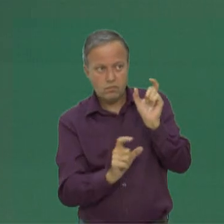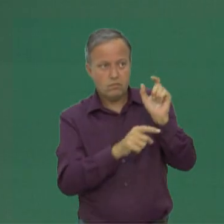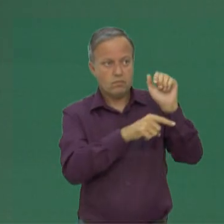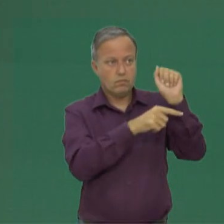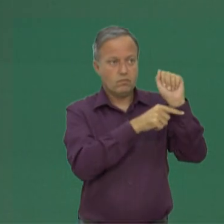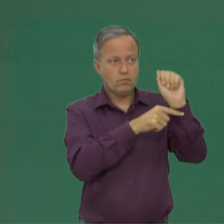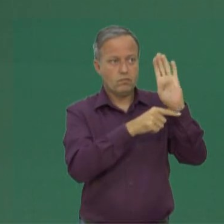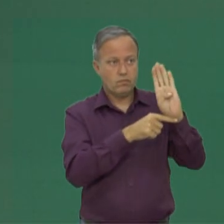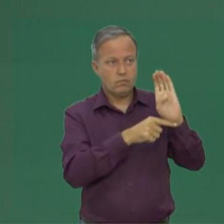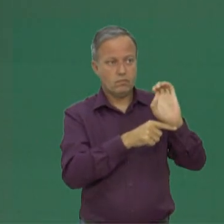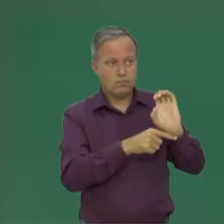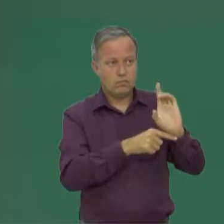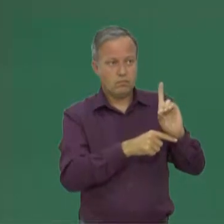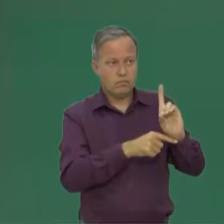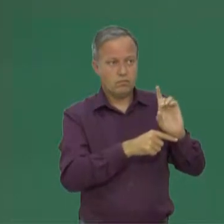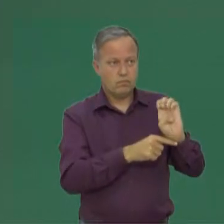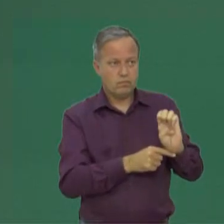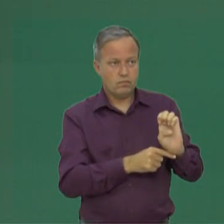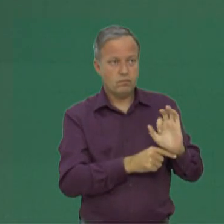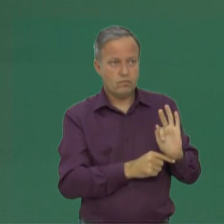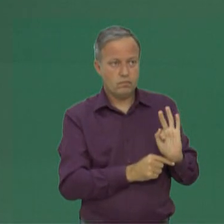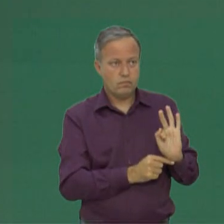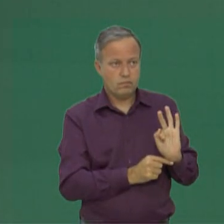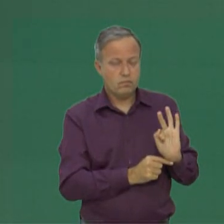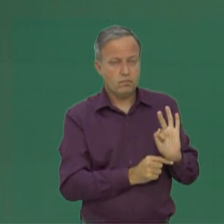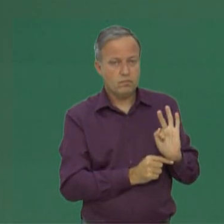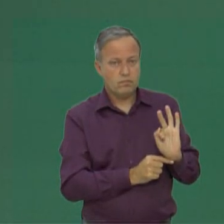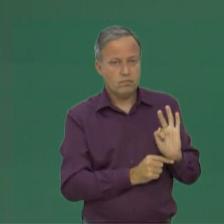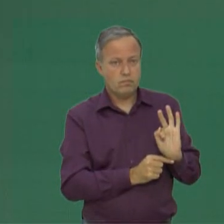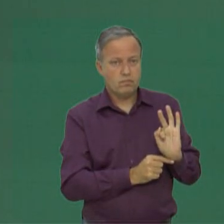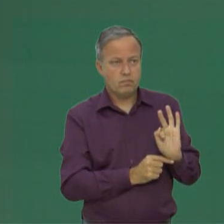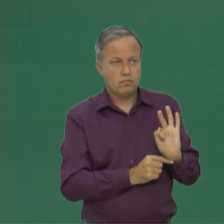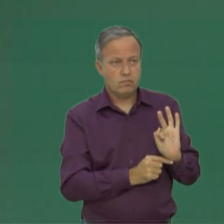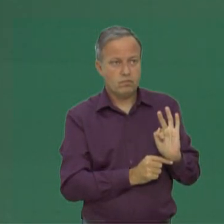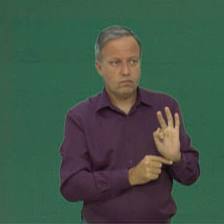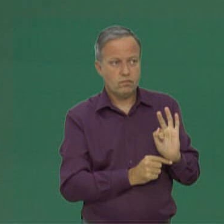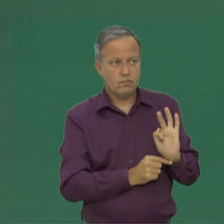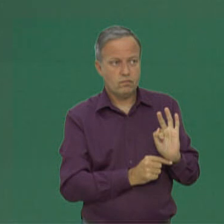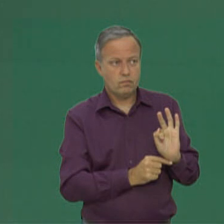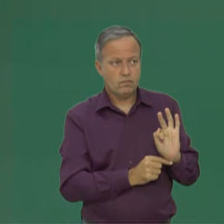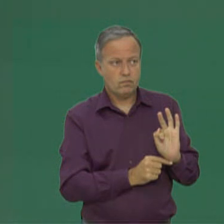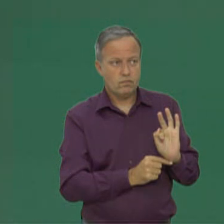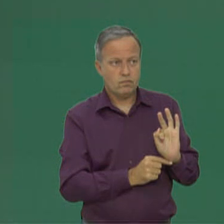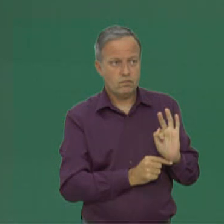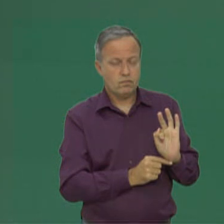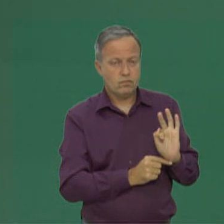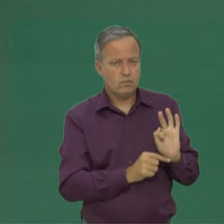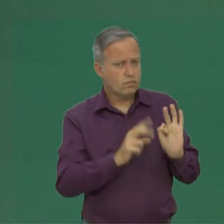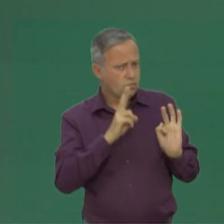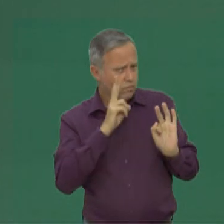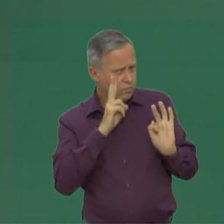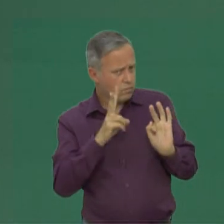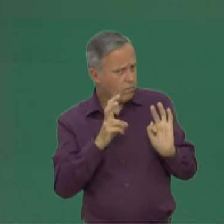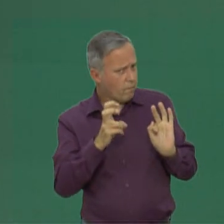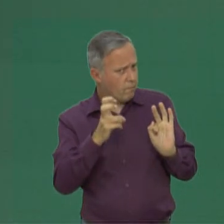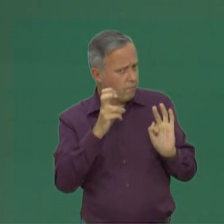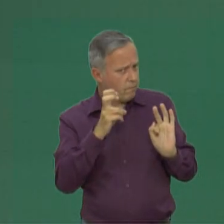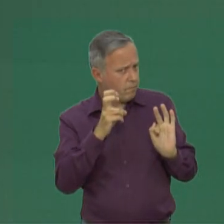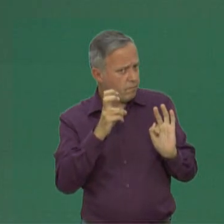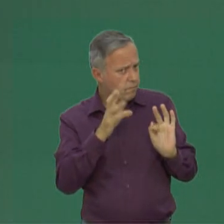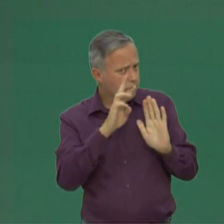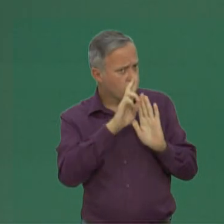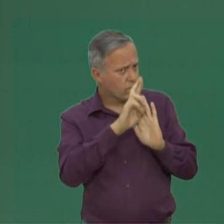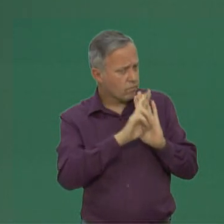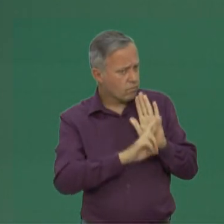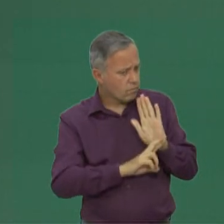seis frases, tá? E irão escrever de forma adequada, observando as